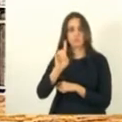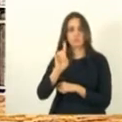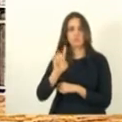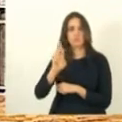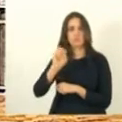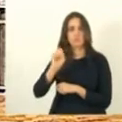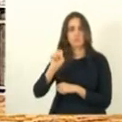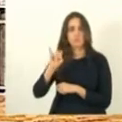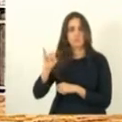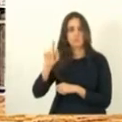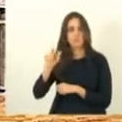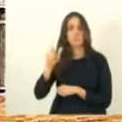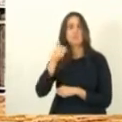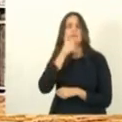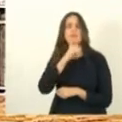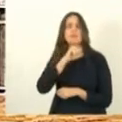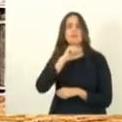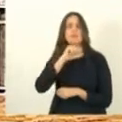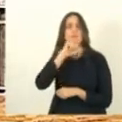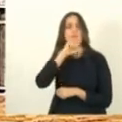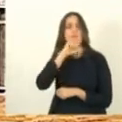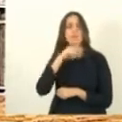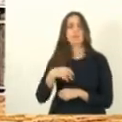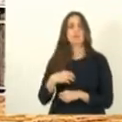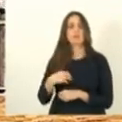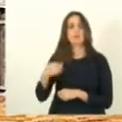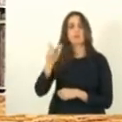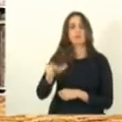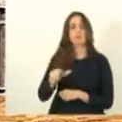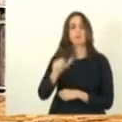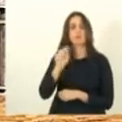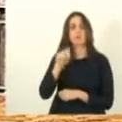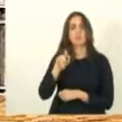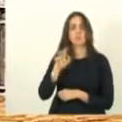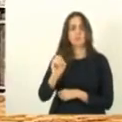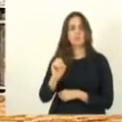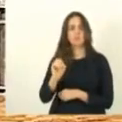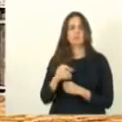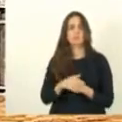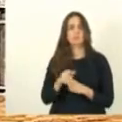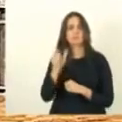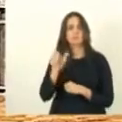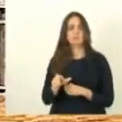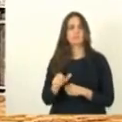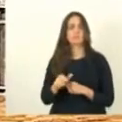Rossi, mãe do pequeno Antônio Rossi Simões, que...